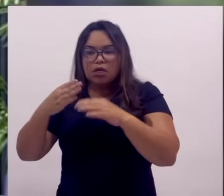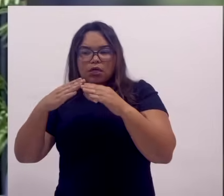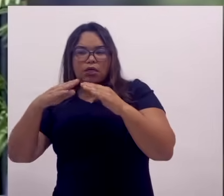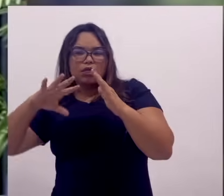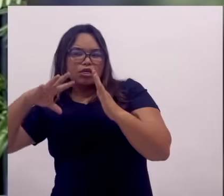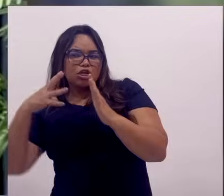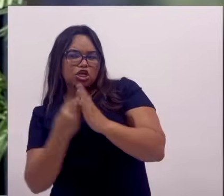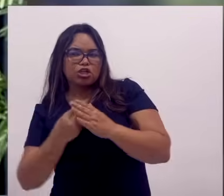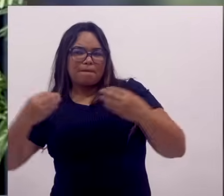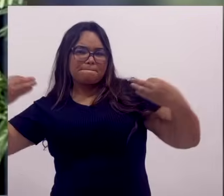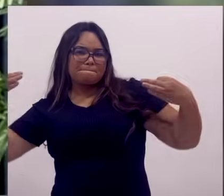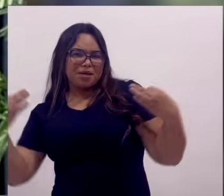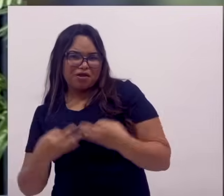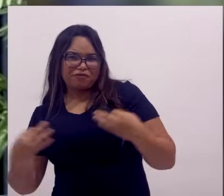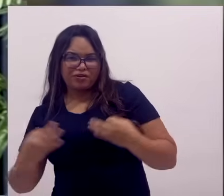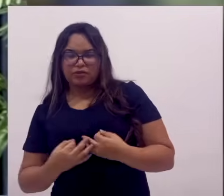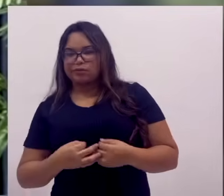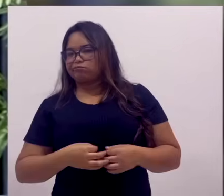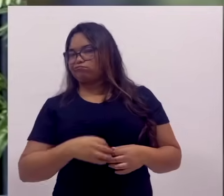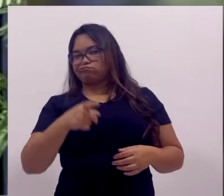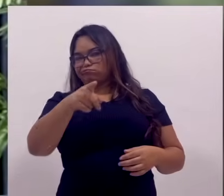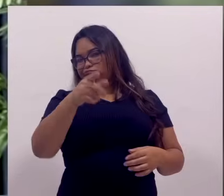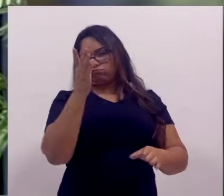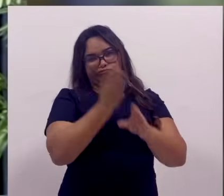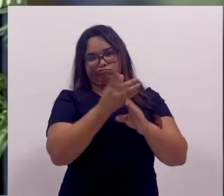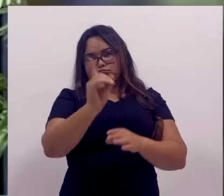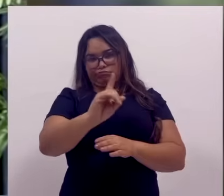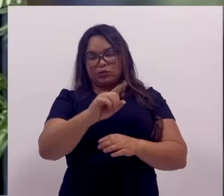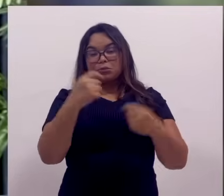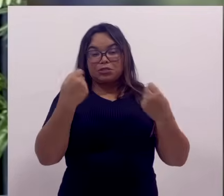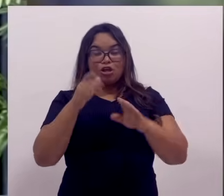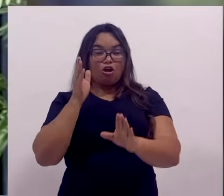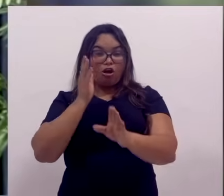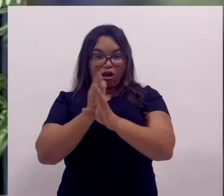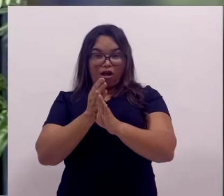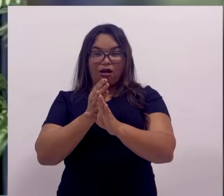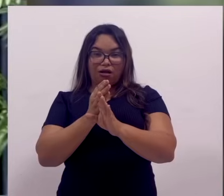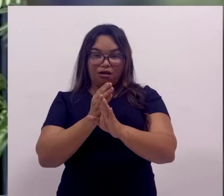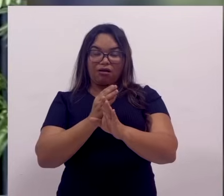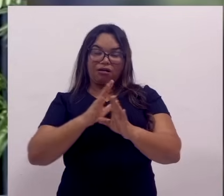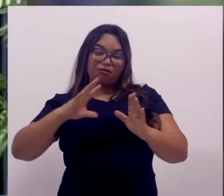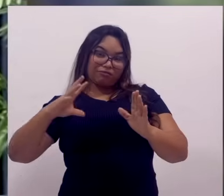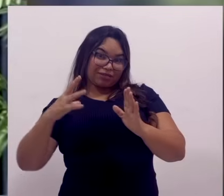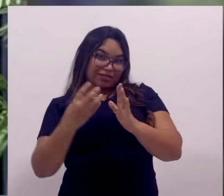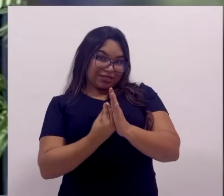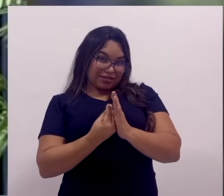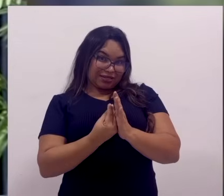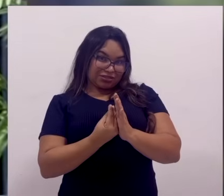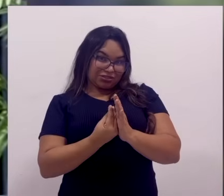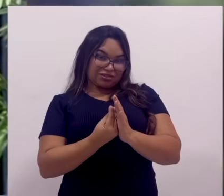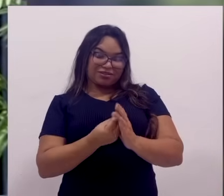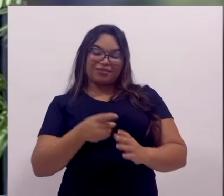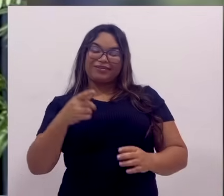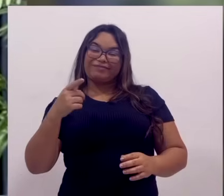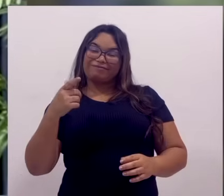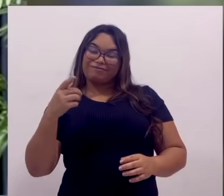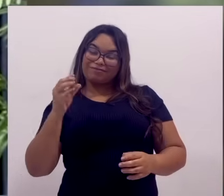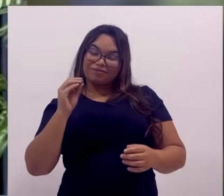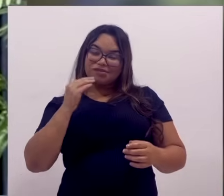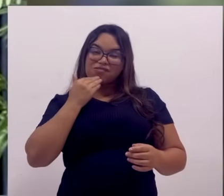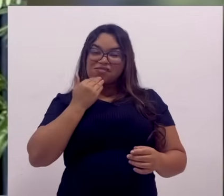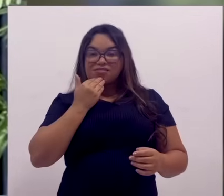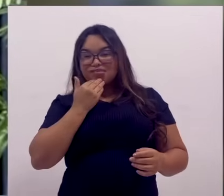igreja perfeita para o tempo do fim, você não a encontrará. Tem que procurar uma igreja que é miserável, pobre, cega e